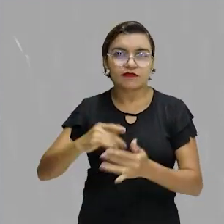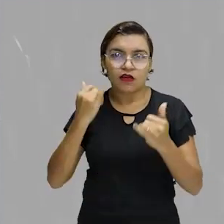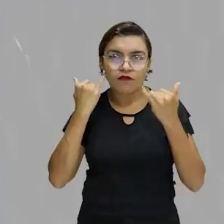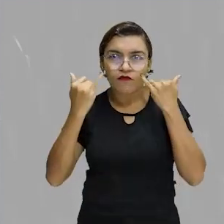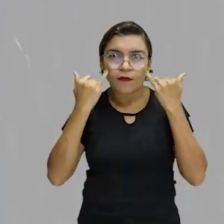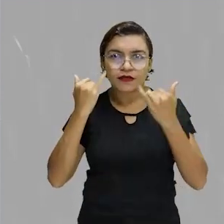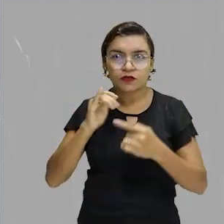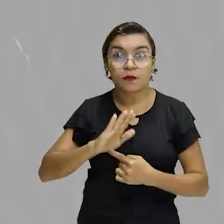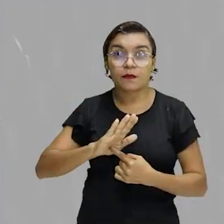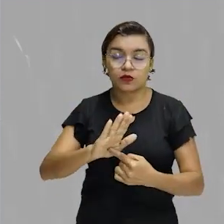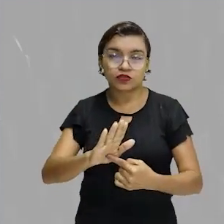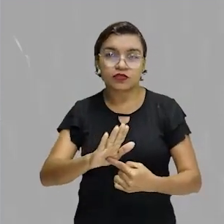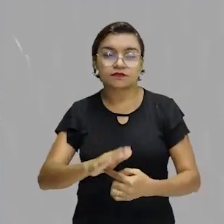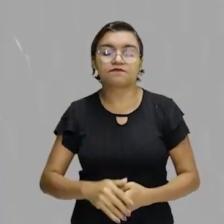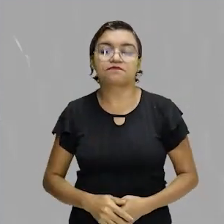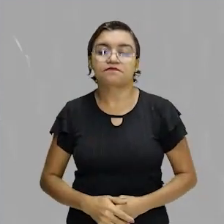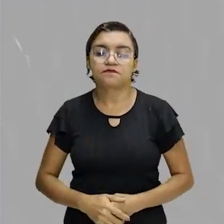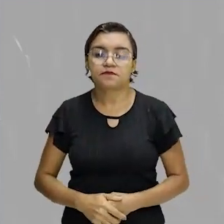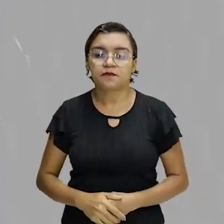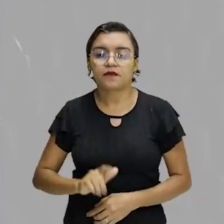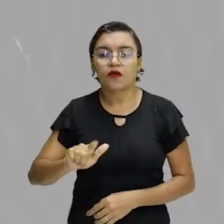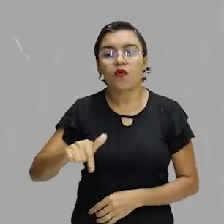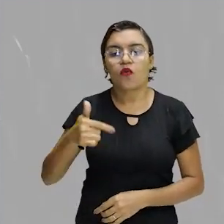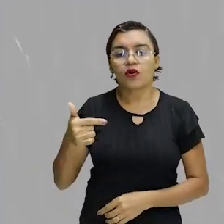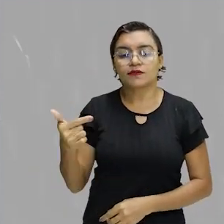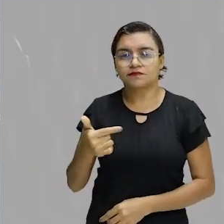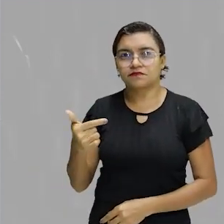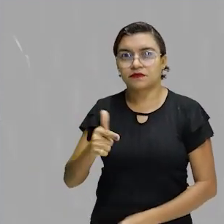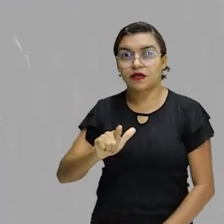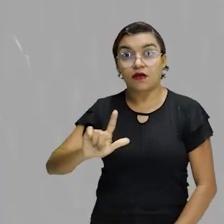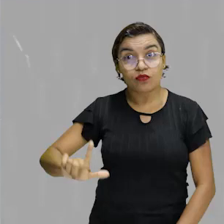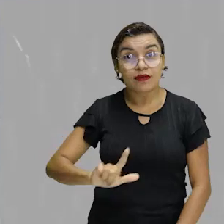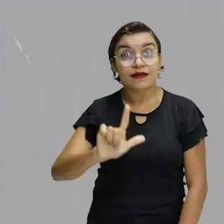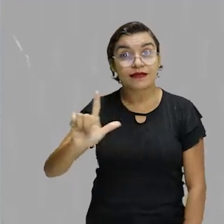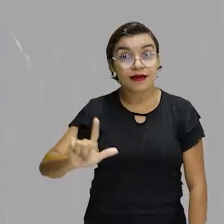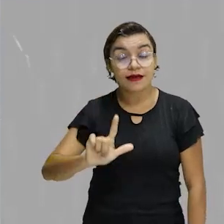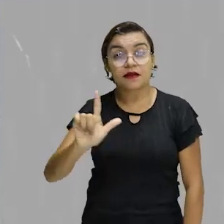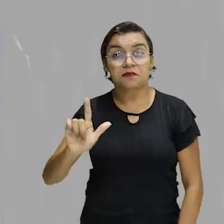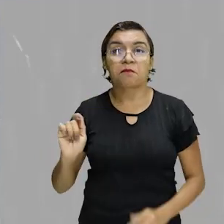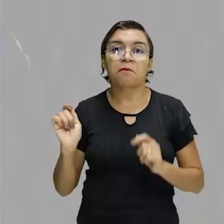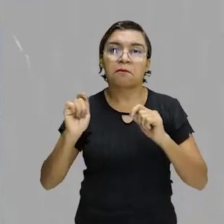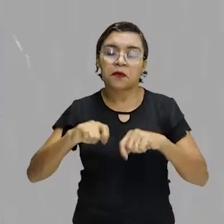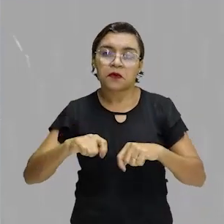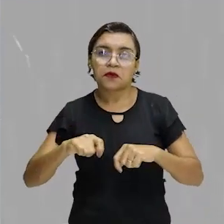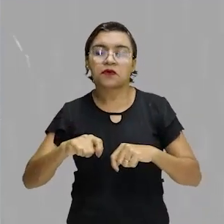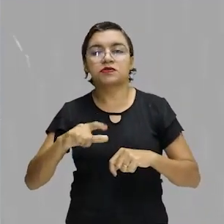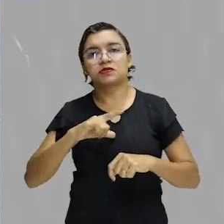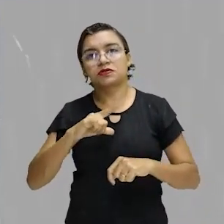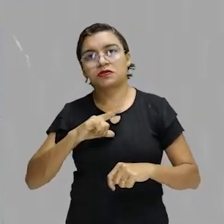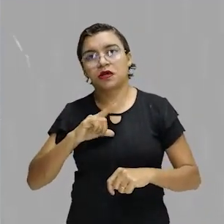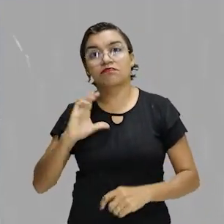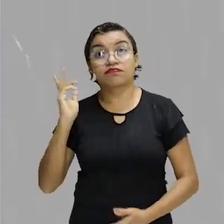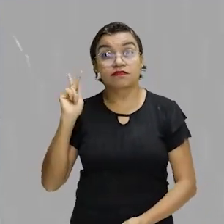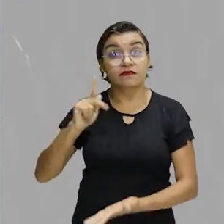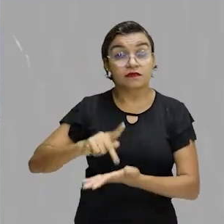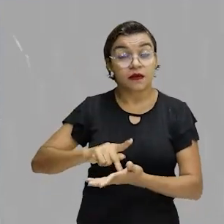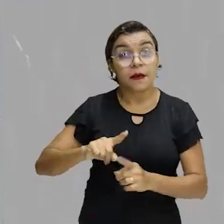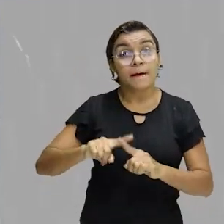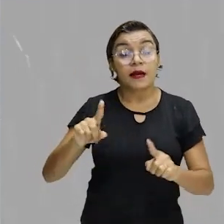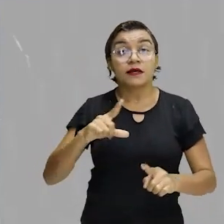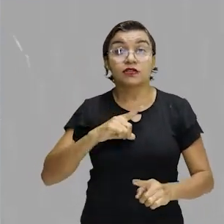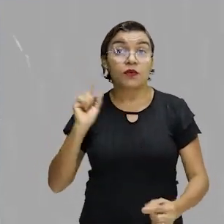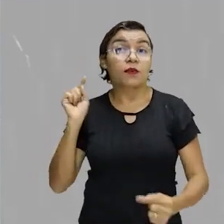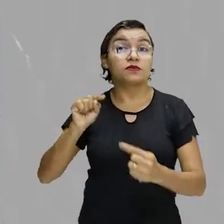Isso é um texto factual. Um texto literário pode ser baseado em fatos, mas ele é um texto que tem